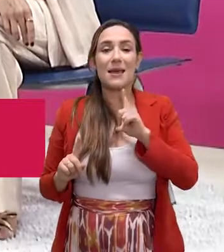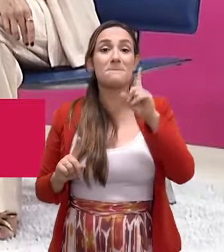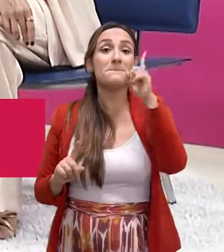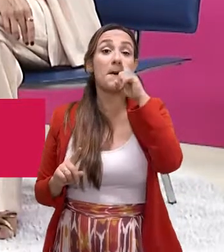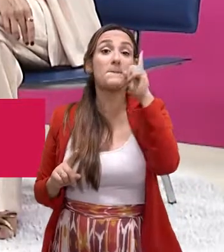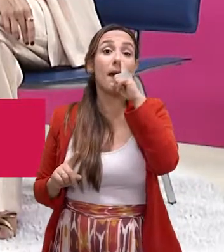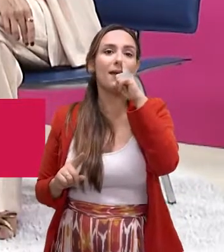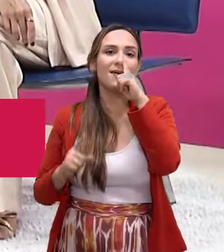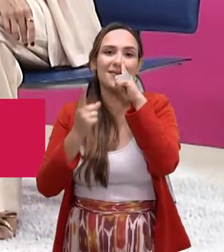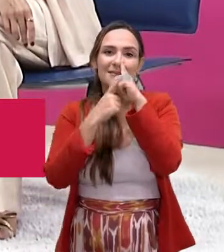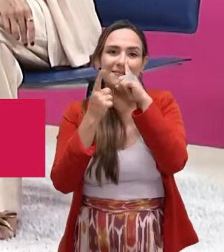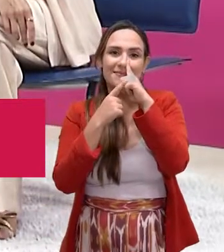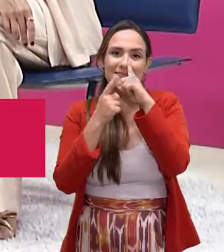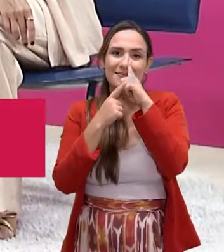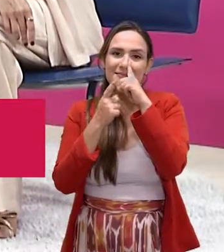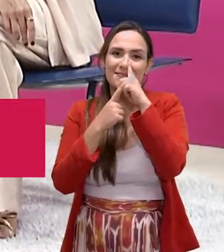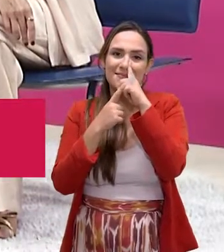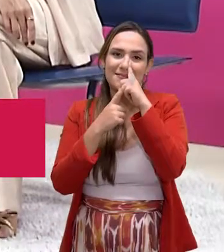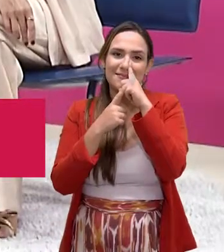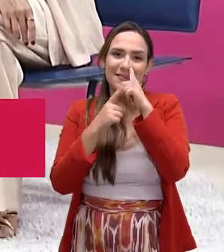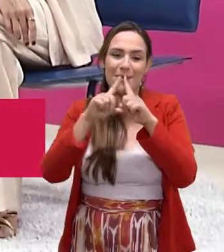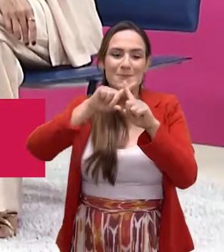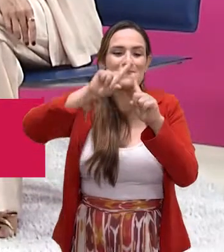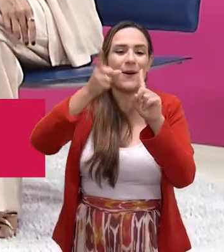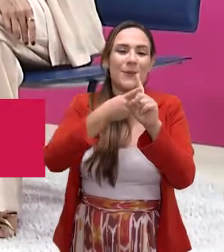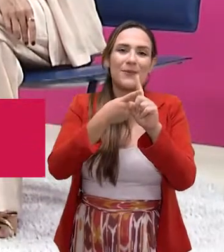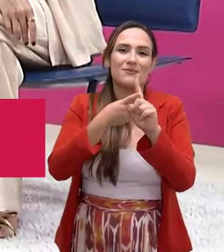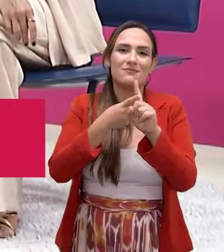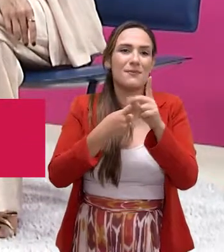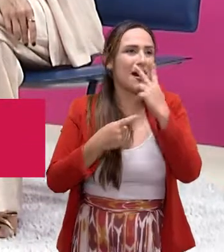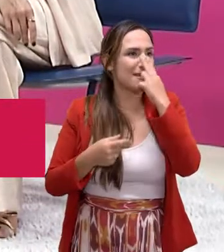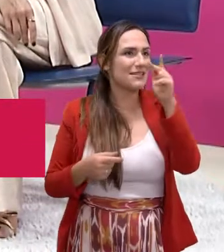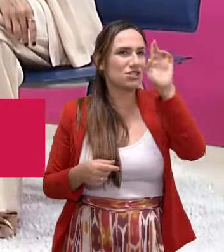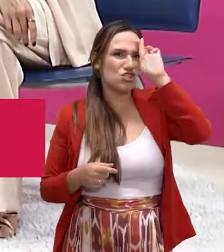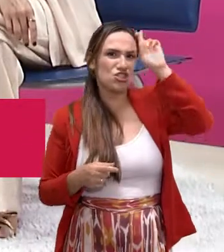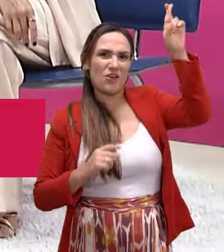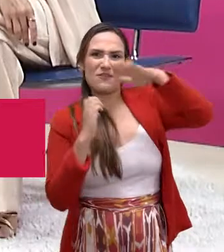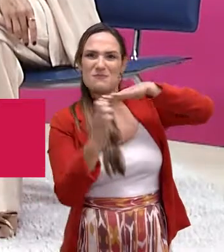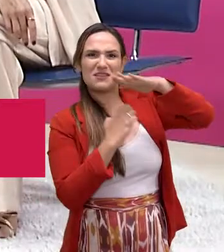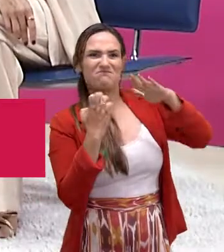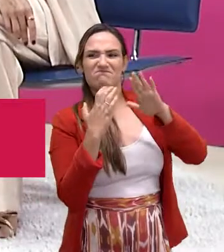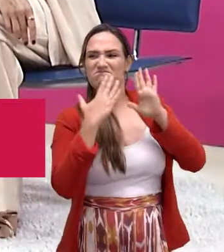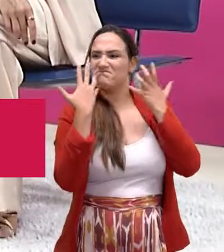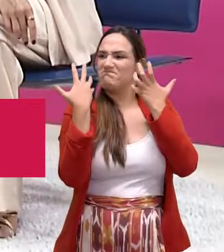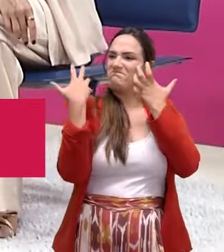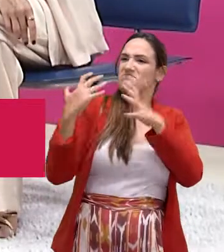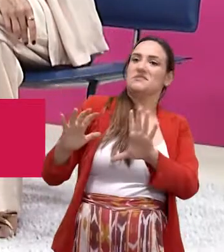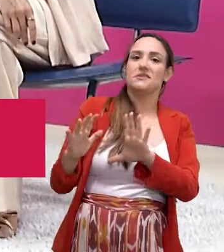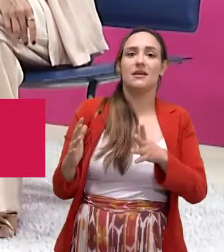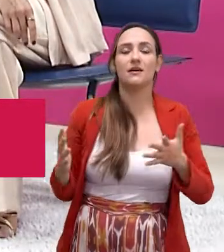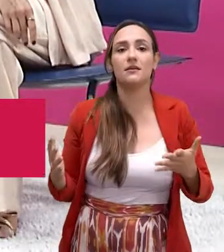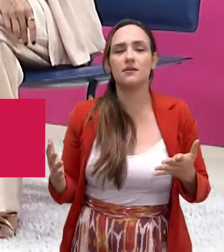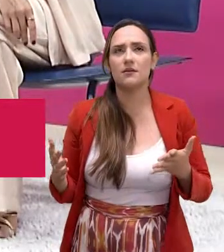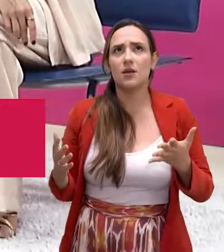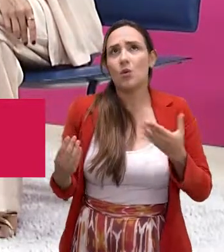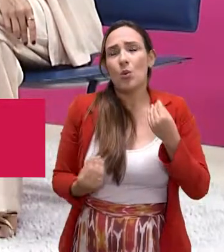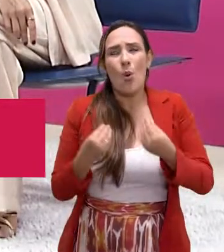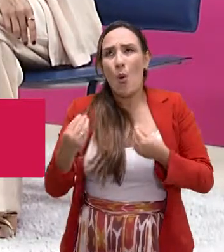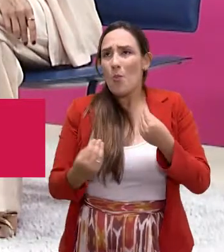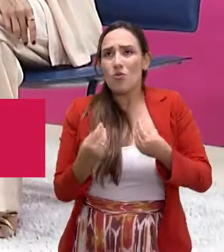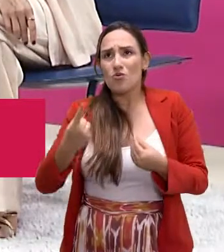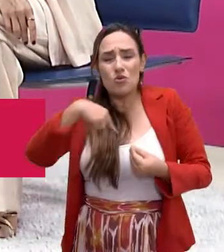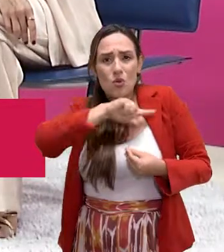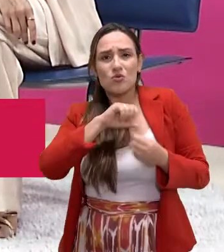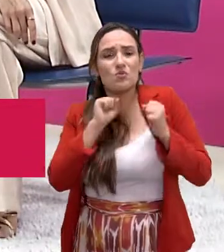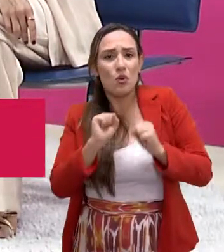rejeição por parte dos empregadores. E como é que a gente poderia fazer também até no nosso dia a dia para tentar contribuir